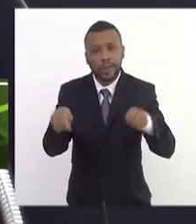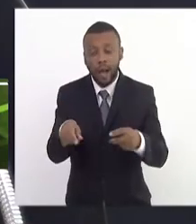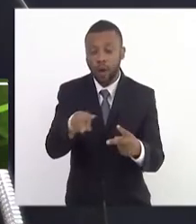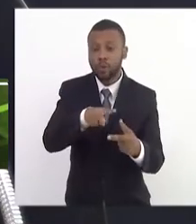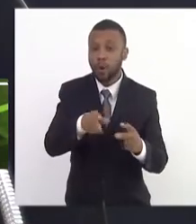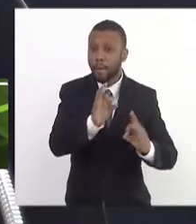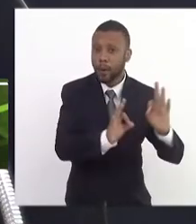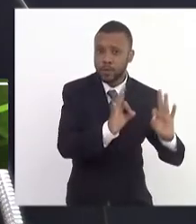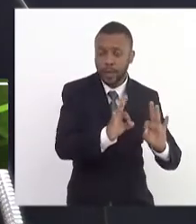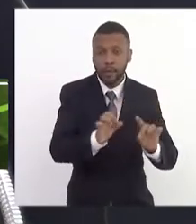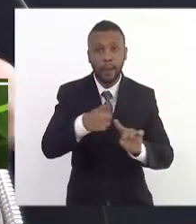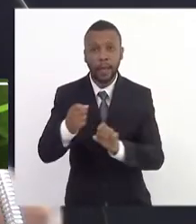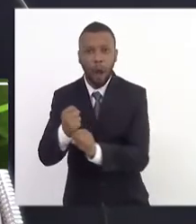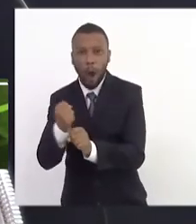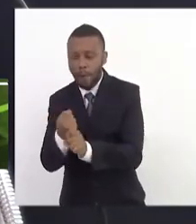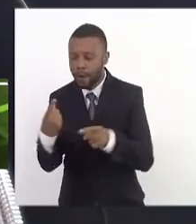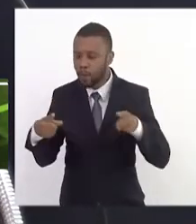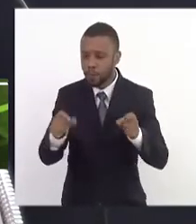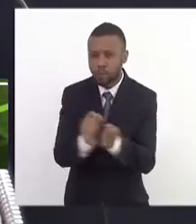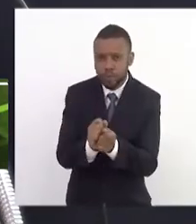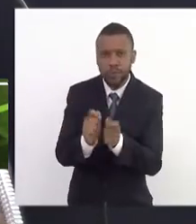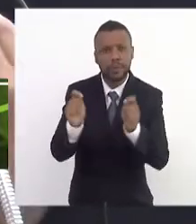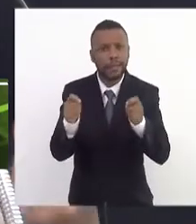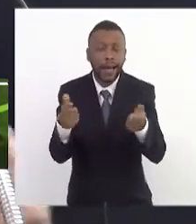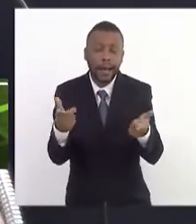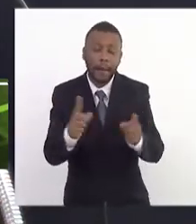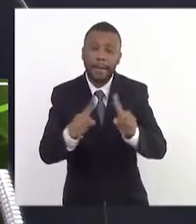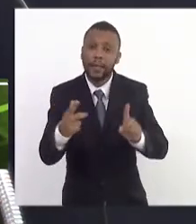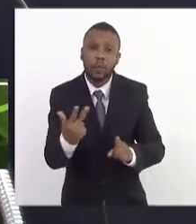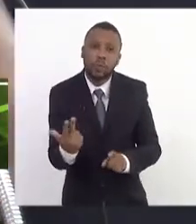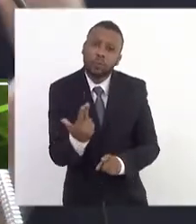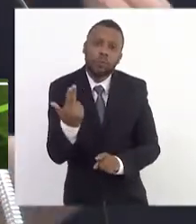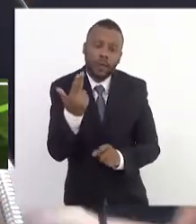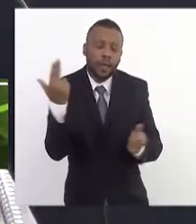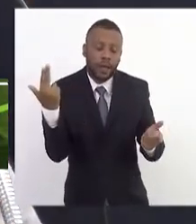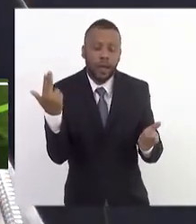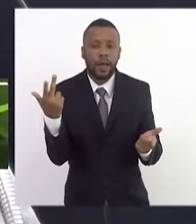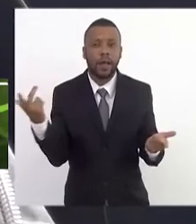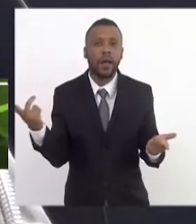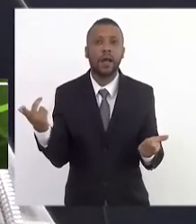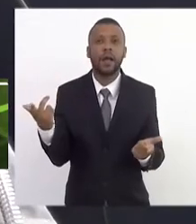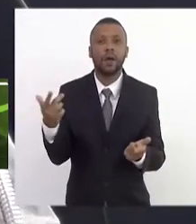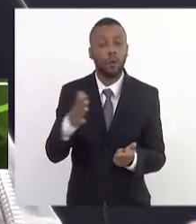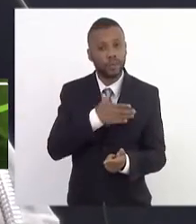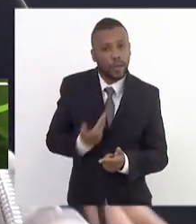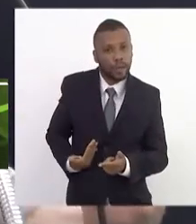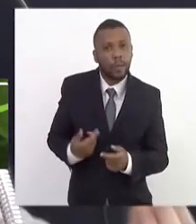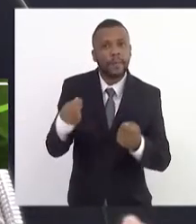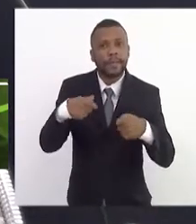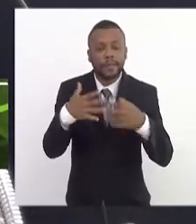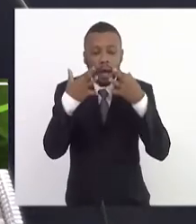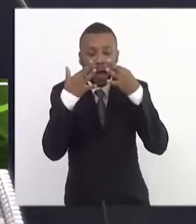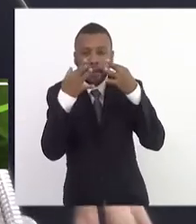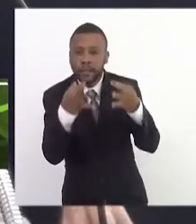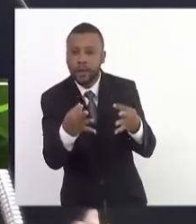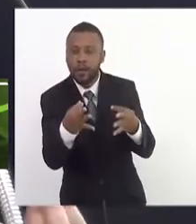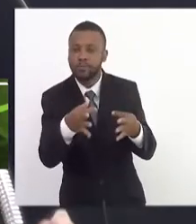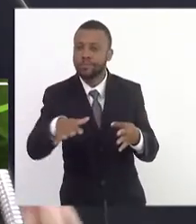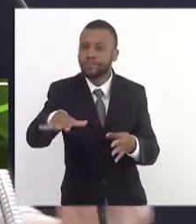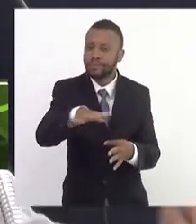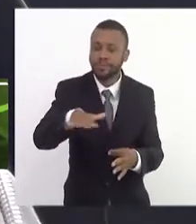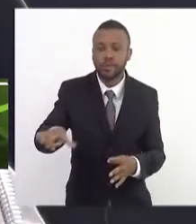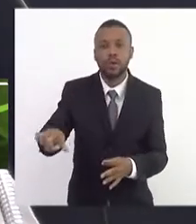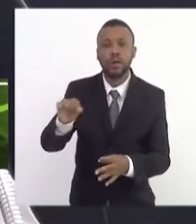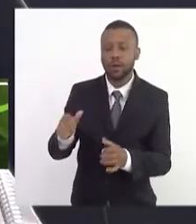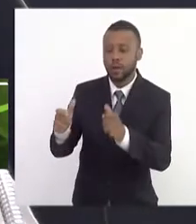o Estado também tem que olhar a questão operacional, a questão da viabilidade técnica disso. Então, escolher esses locais, existe sim